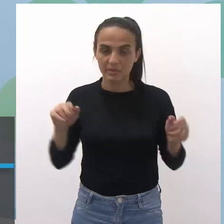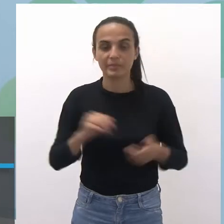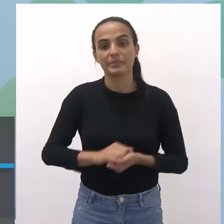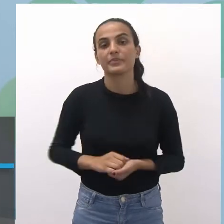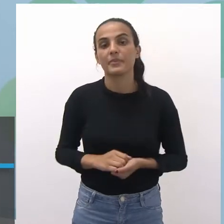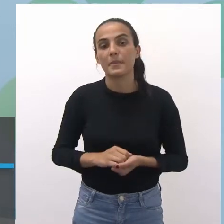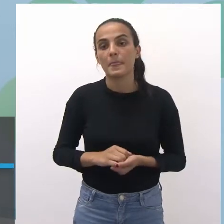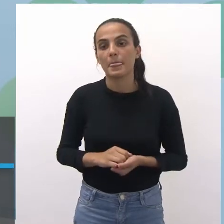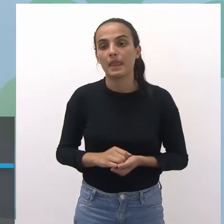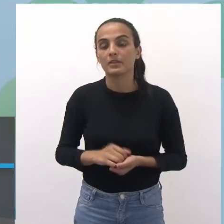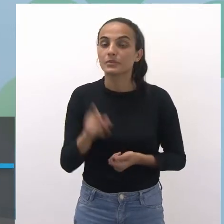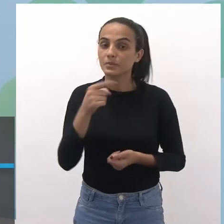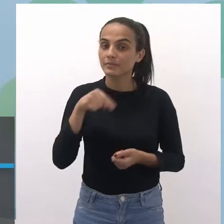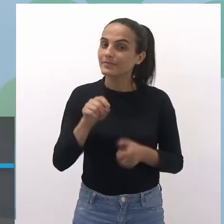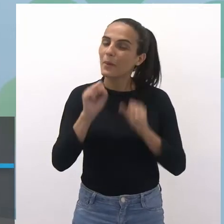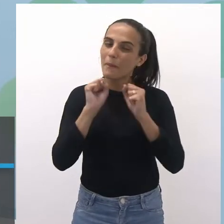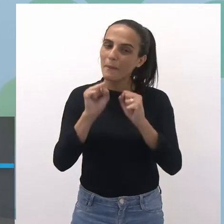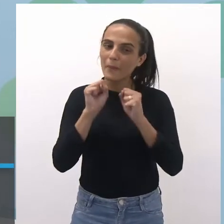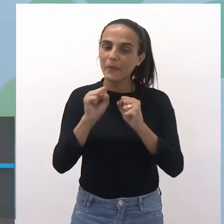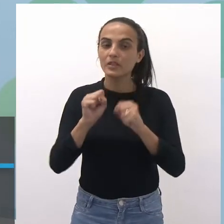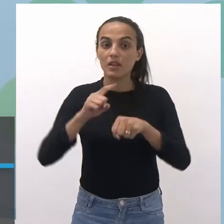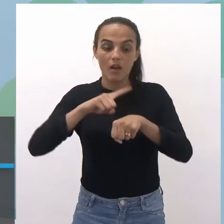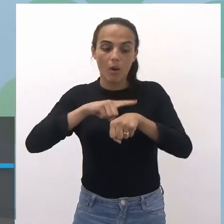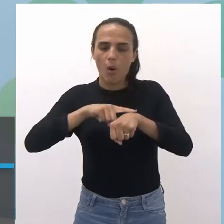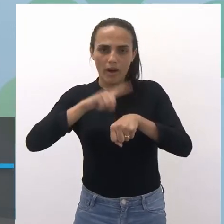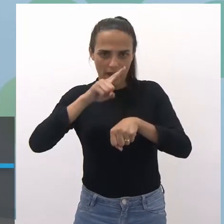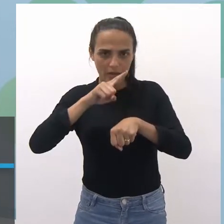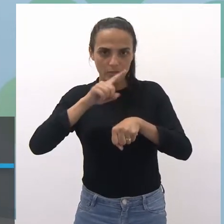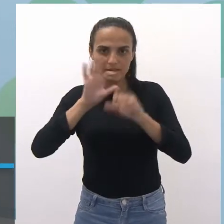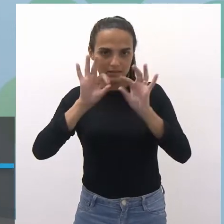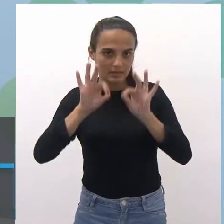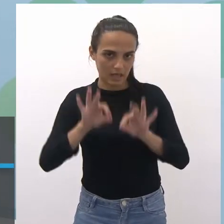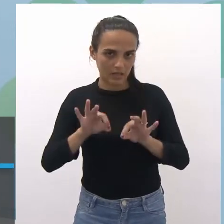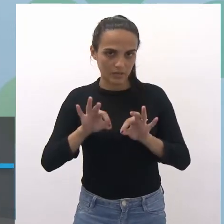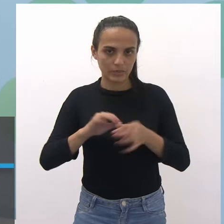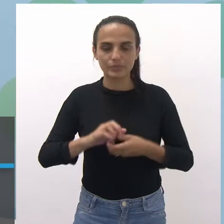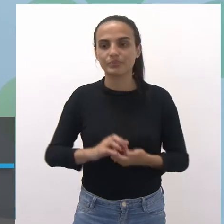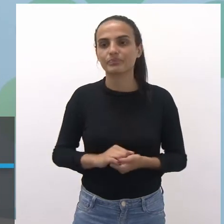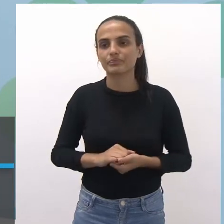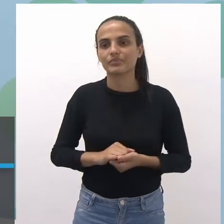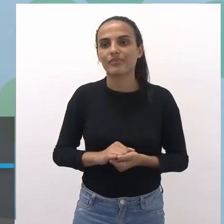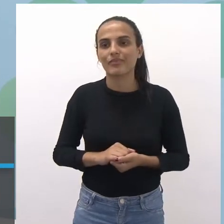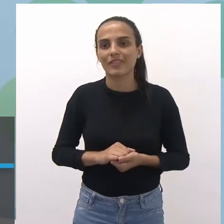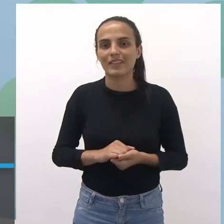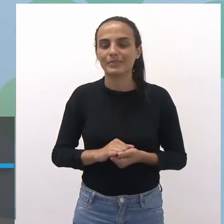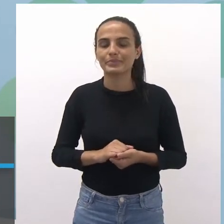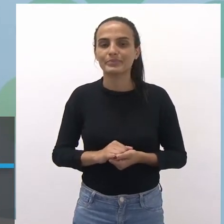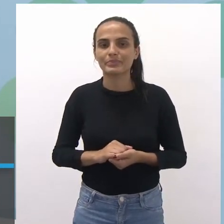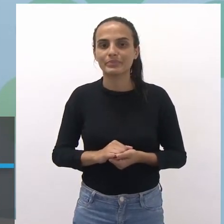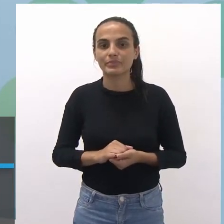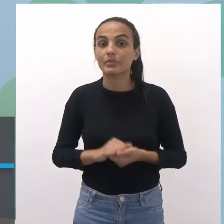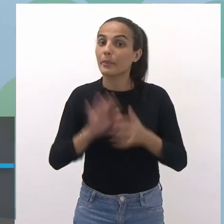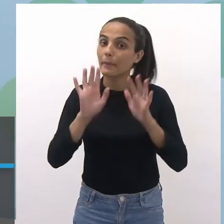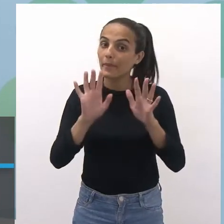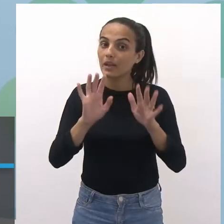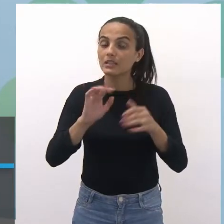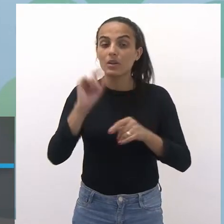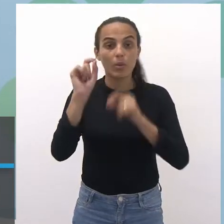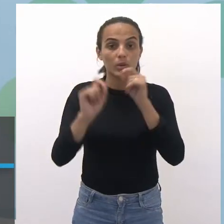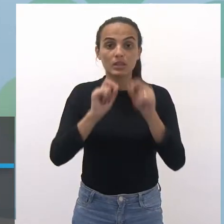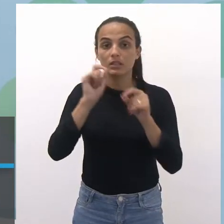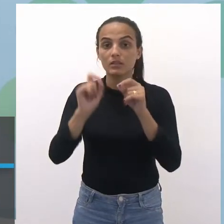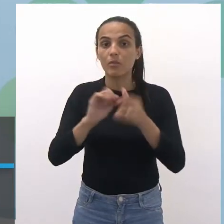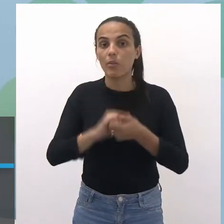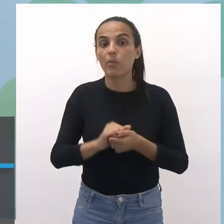quando podemos usar longa-metragem, nada impede o uso de longa-metragem, né, que o tempo é maior. Mas aí a